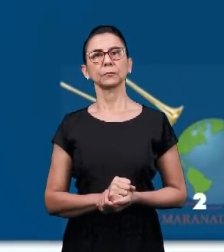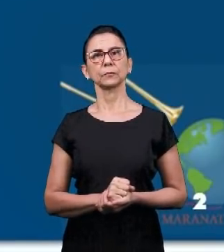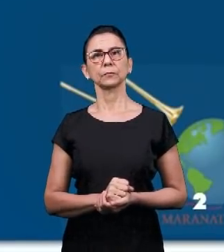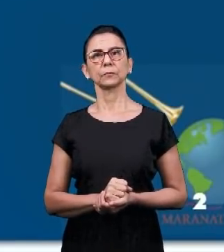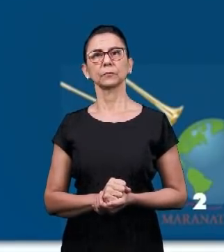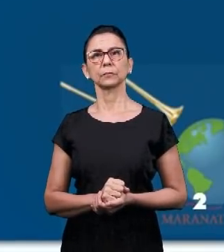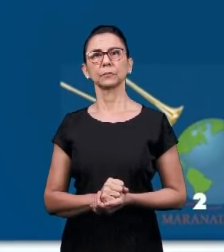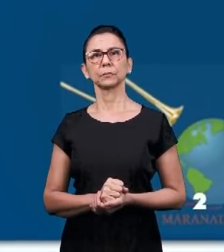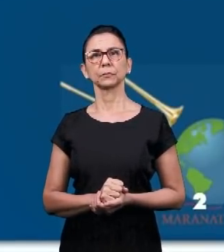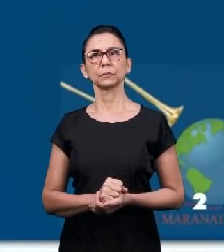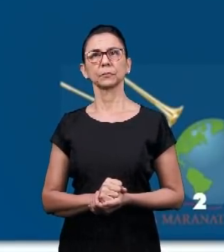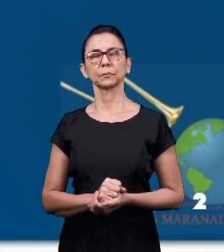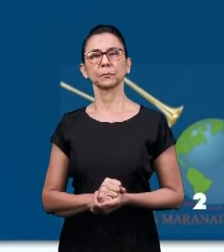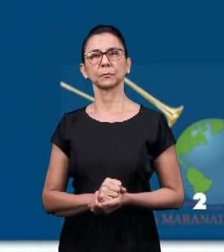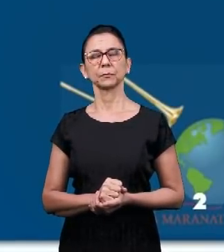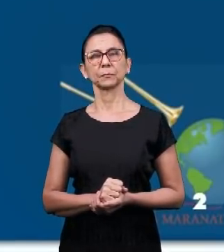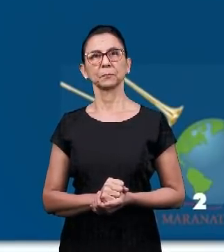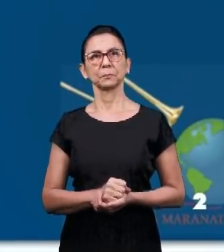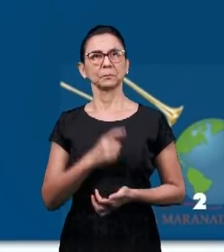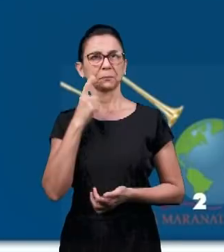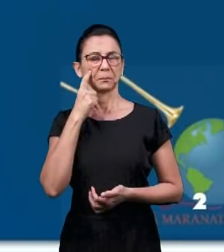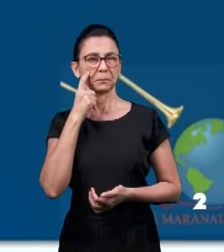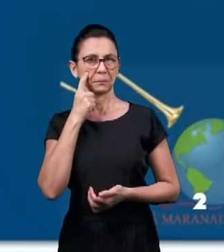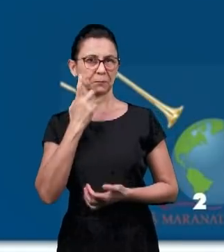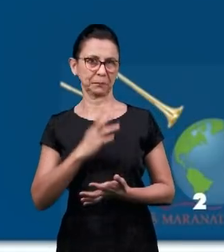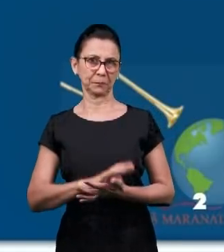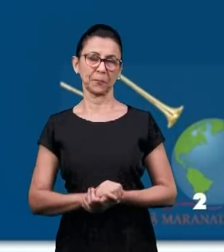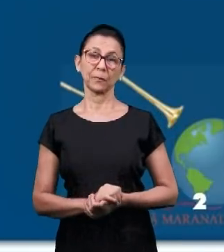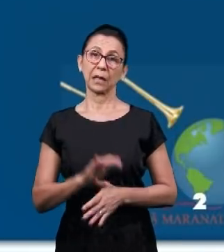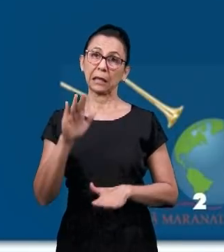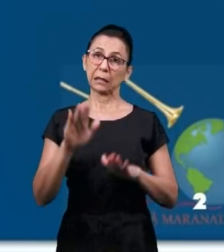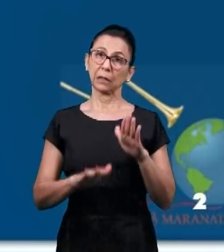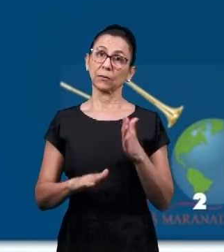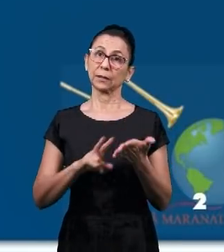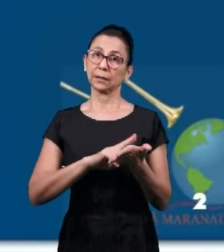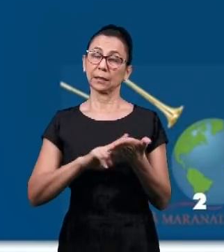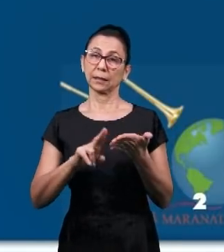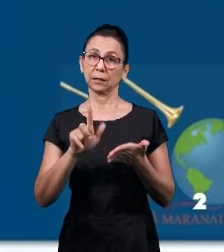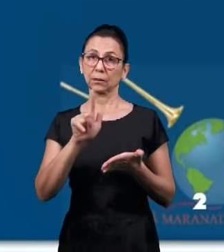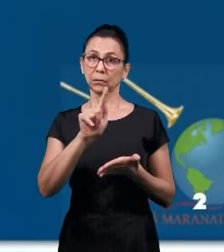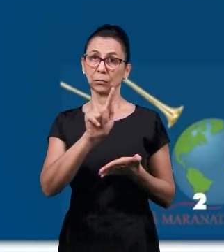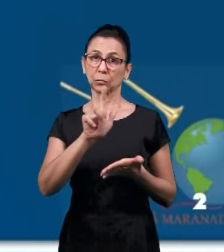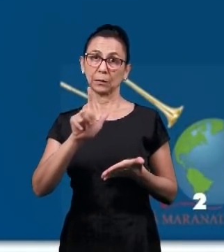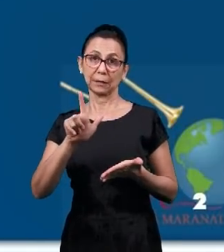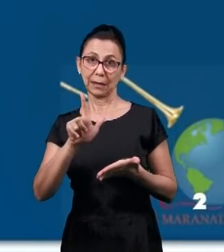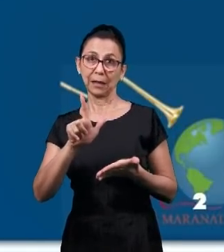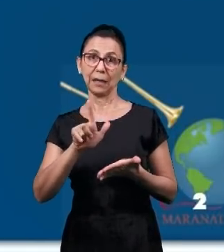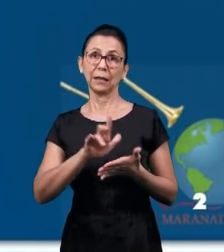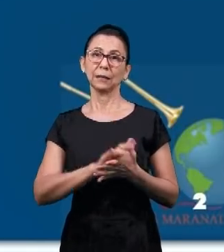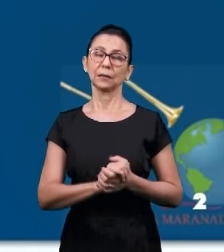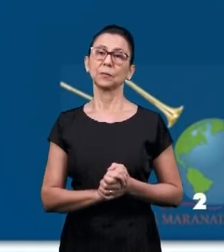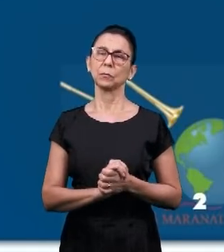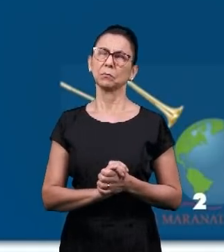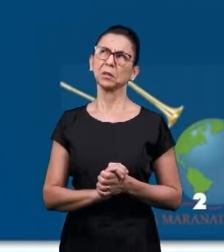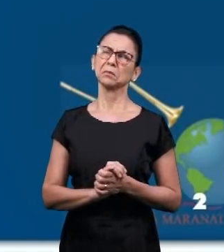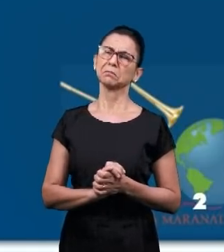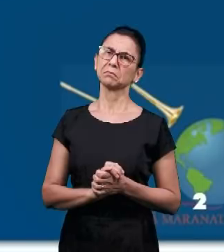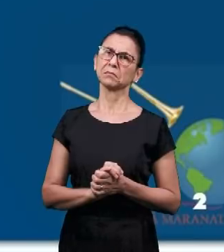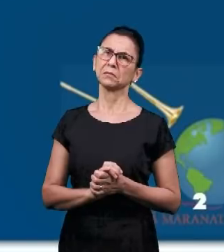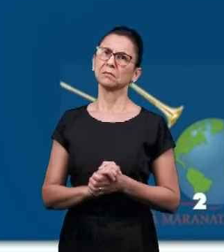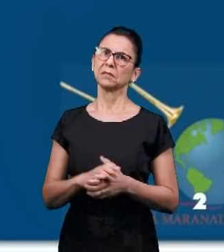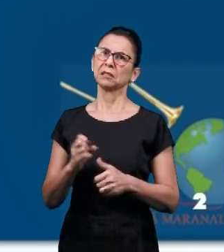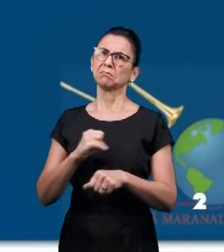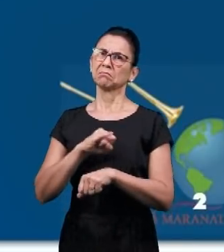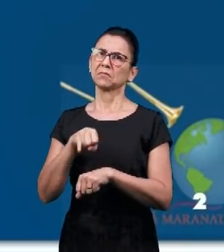Está ruim o som? Não. Bom, talvez essa carta tenha origem exatamente pós-Concílio de Jerusalém, no ano 53, se não me